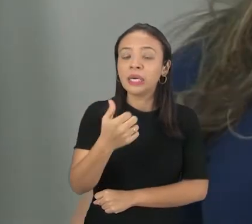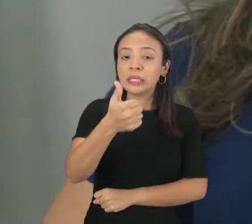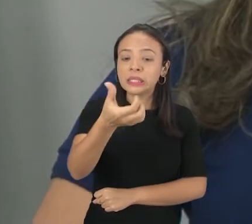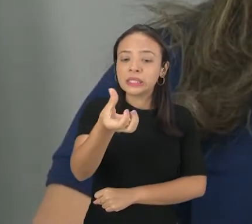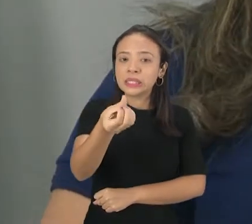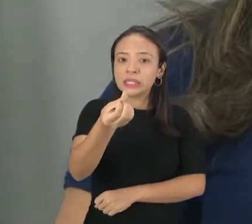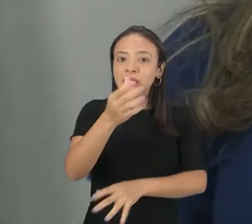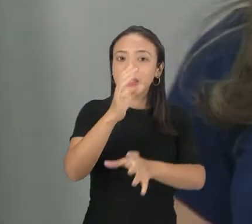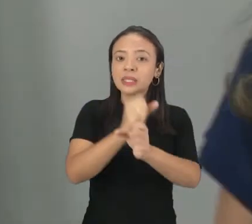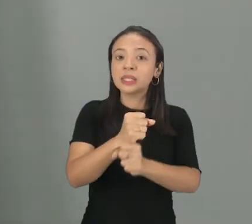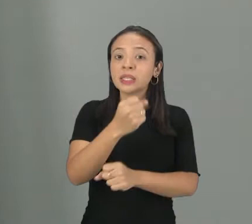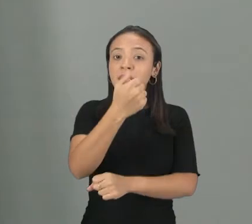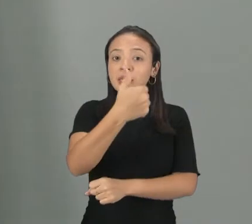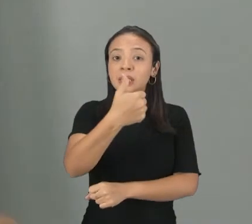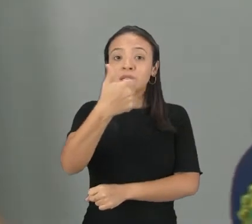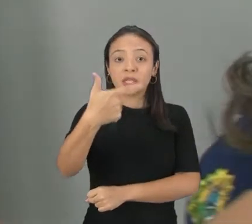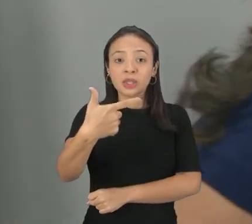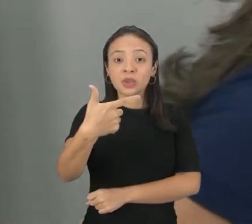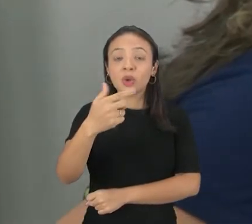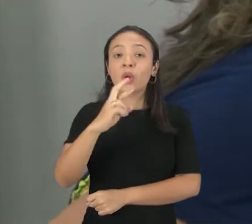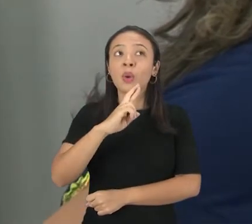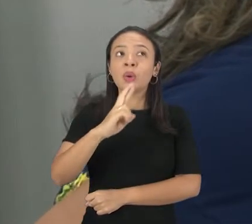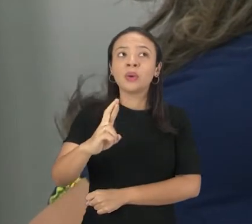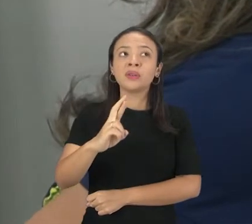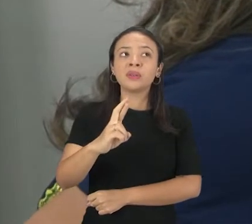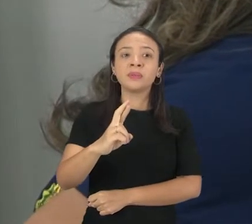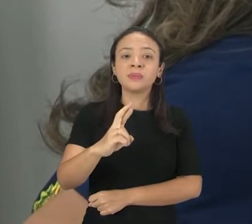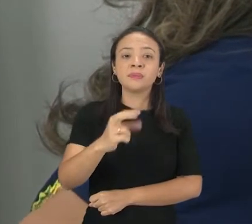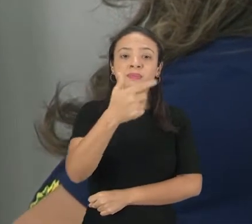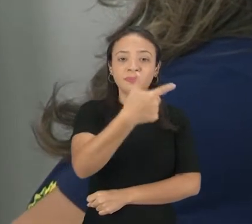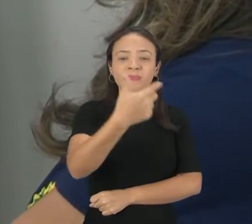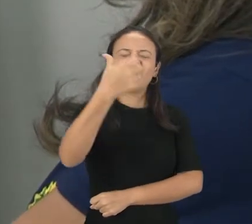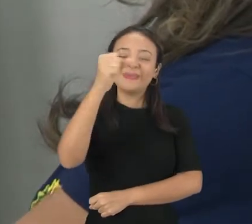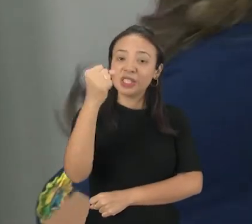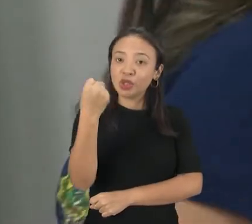16 mais 12 fica igual a